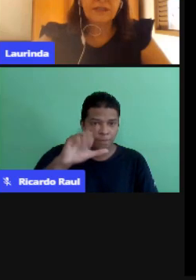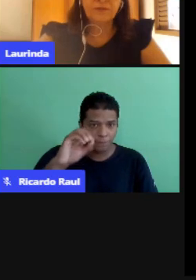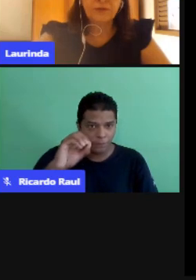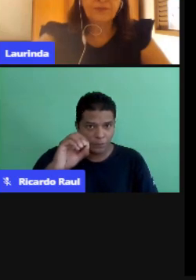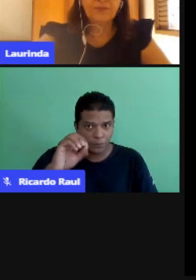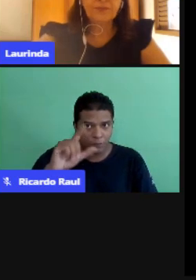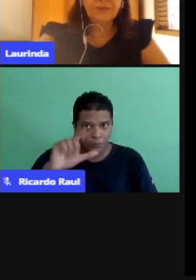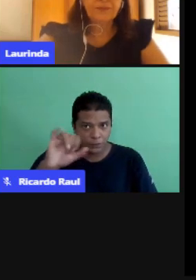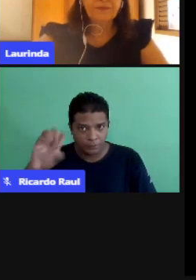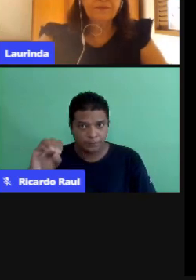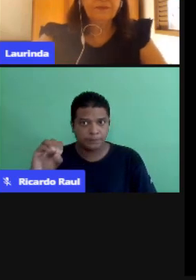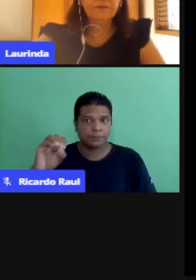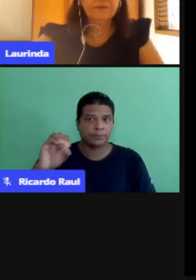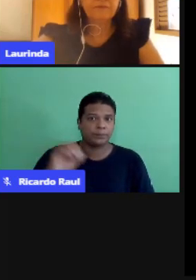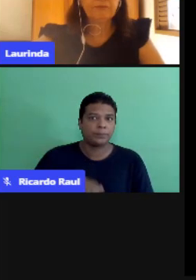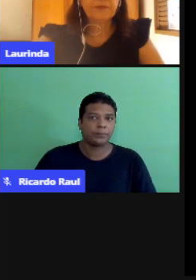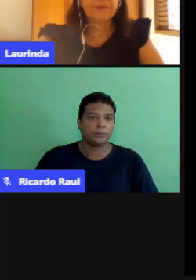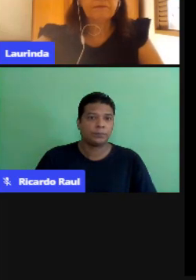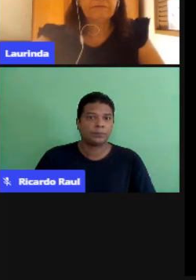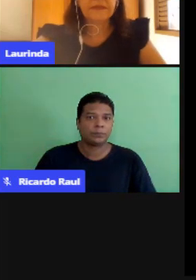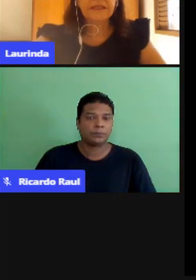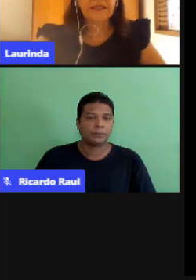O próximo.